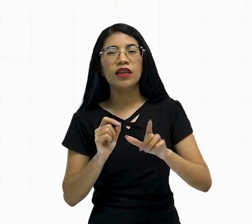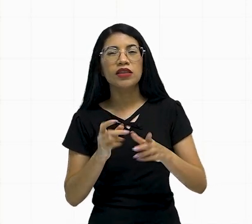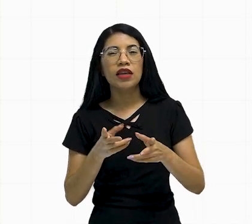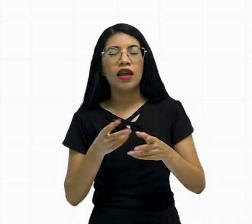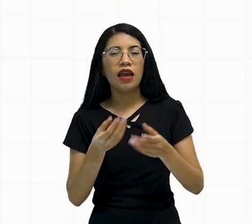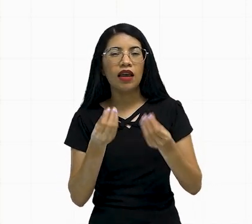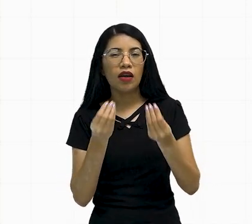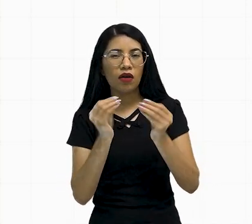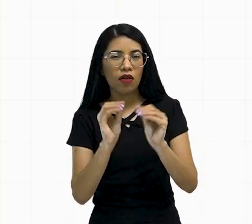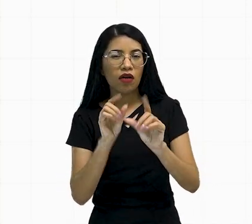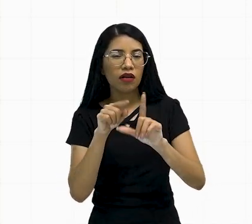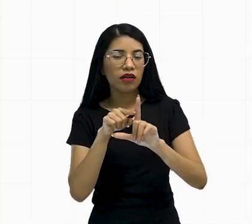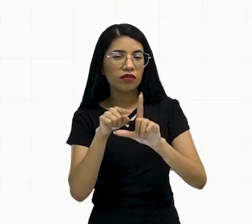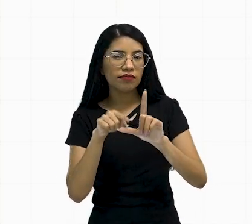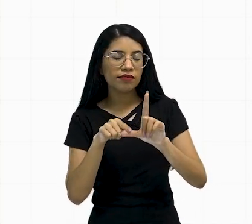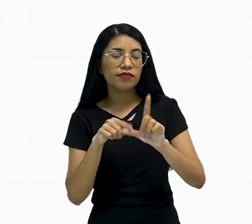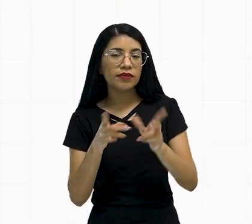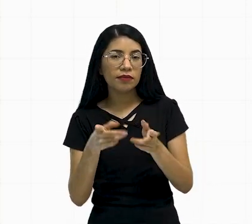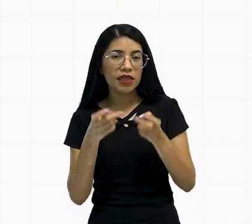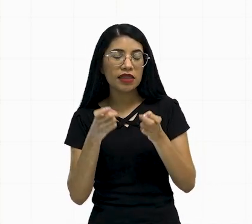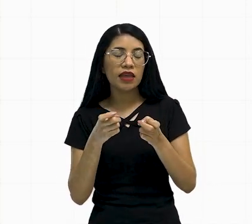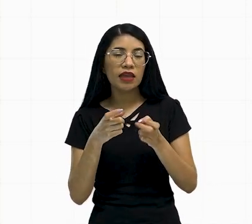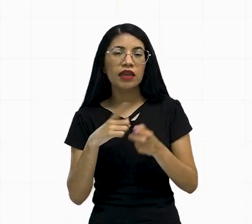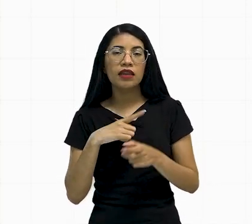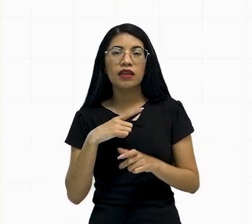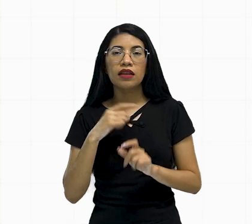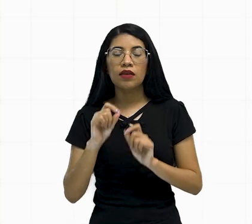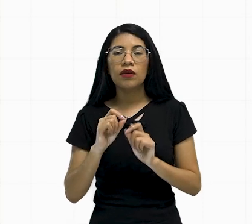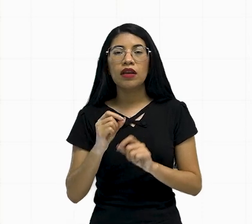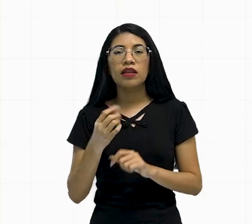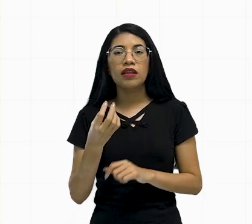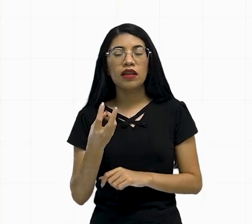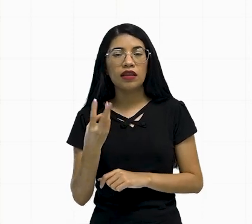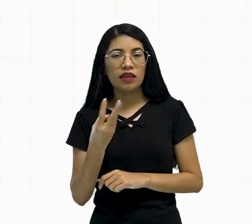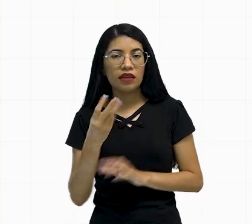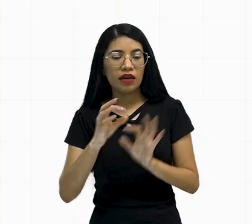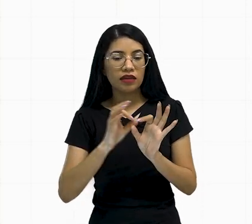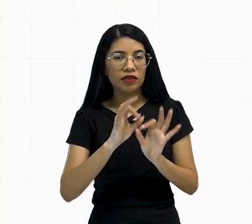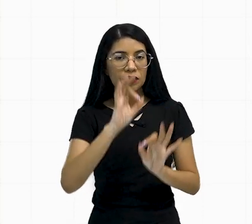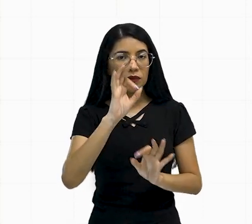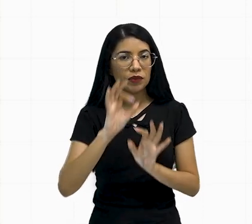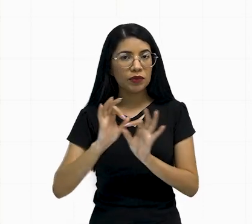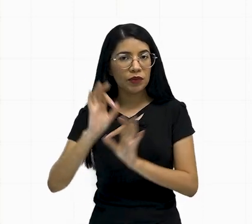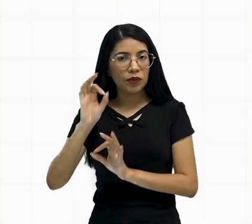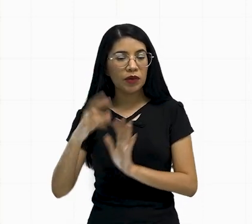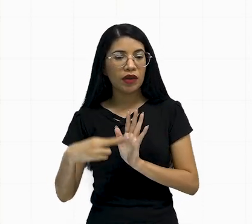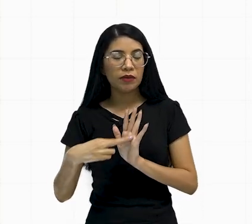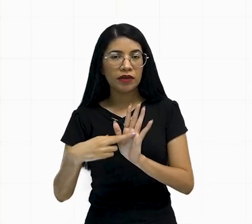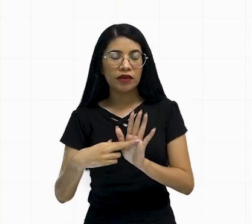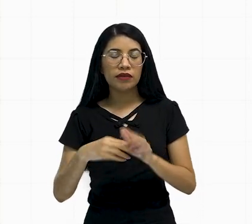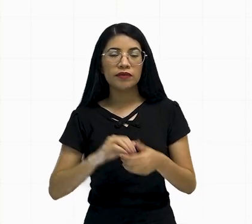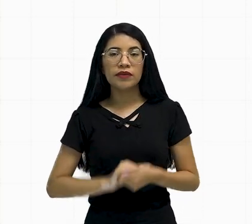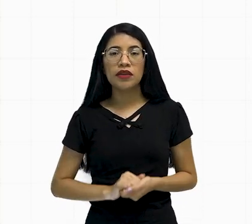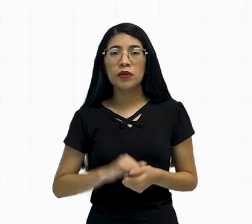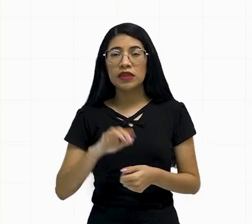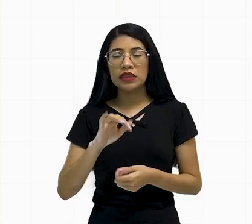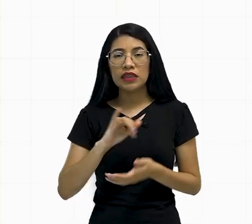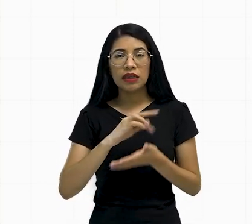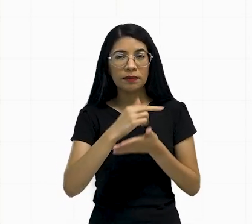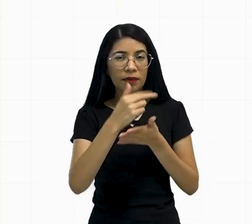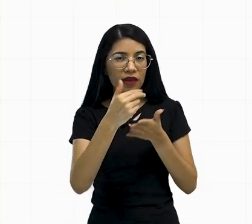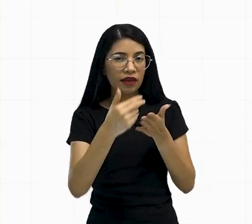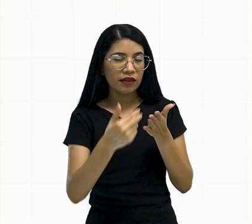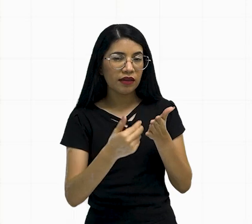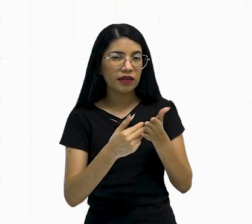identificado por esse quadradinho, significa então que nós temos aí as 3 alturas. Quando você desenhar essas